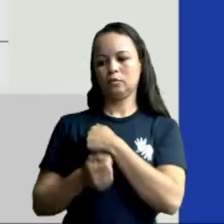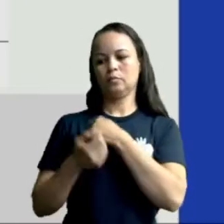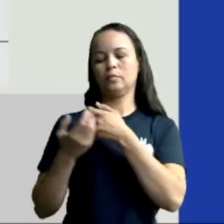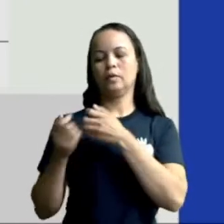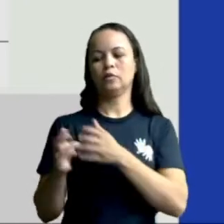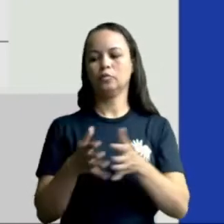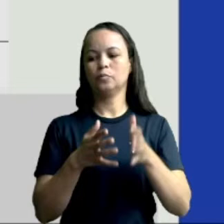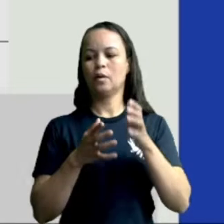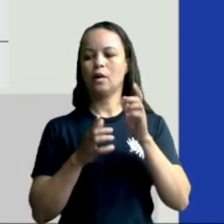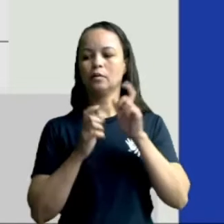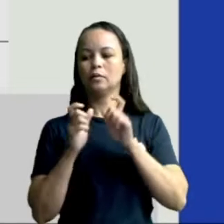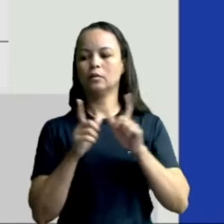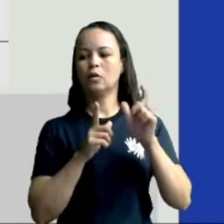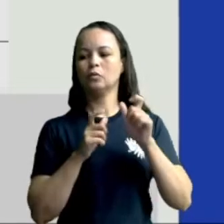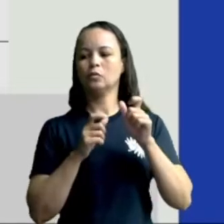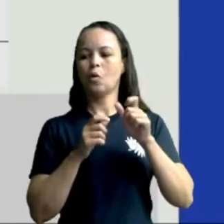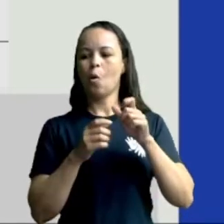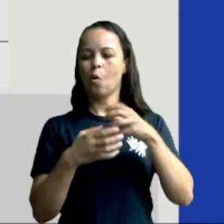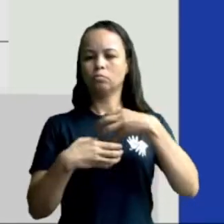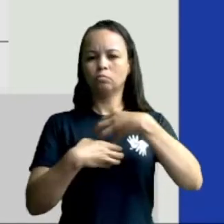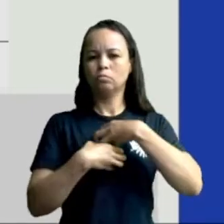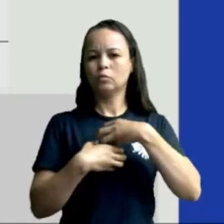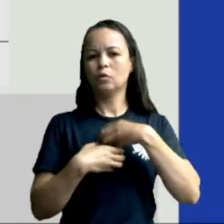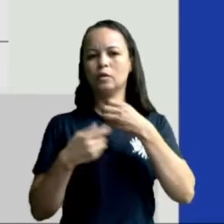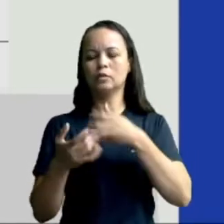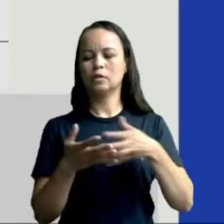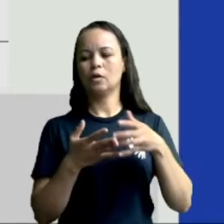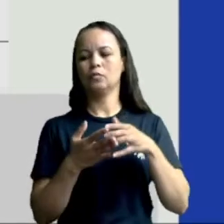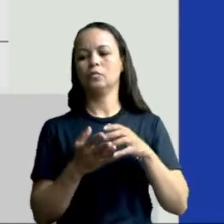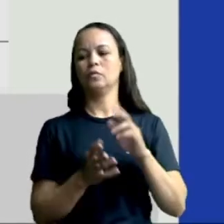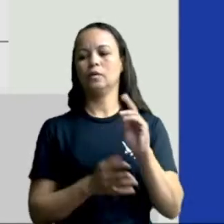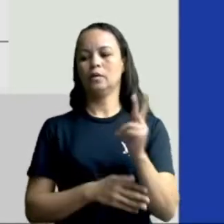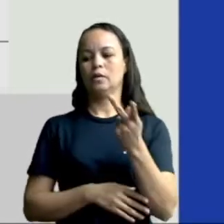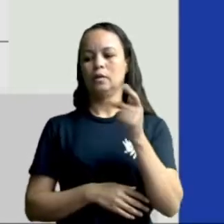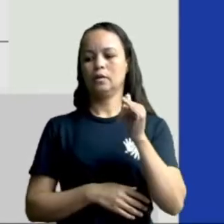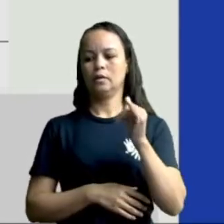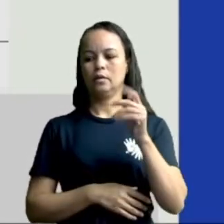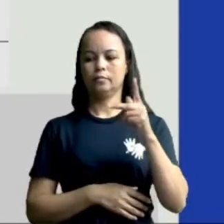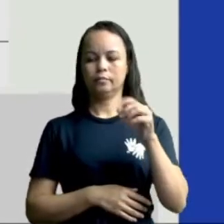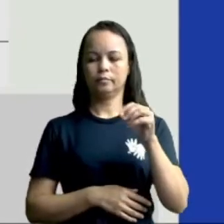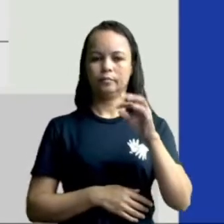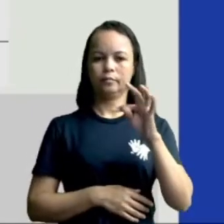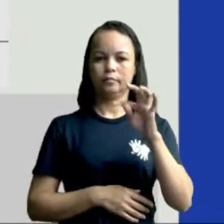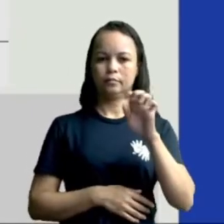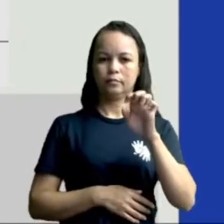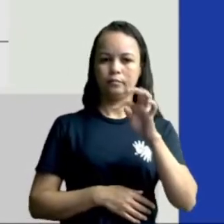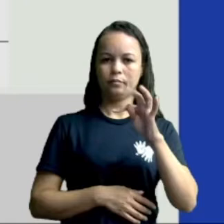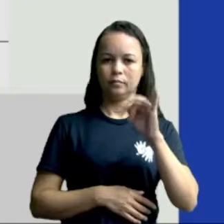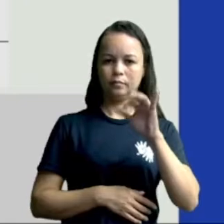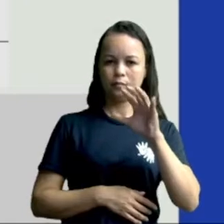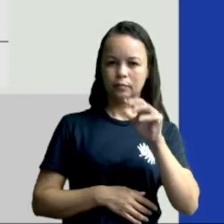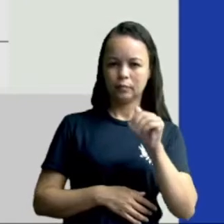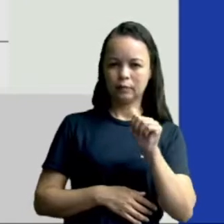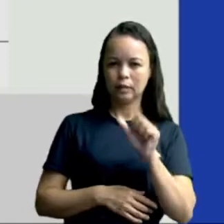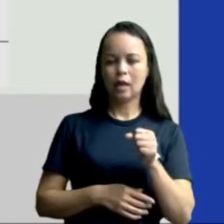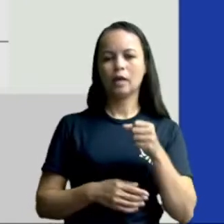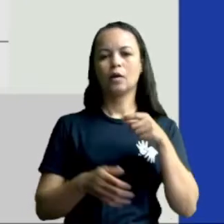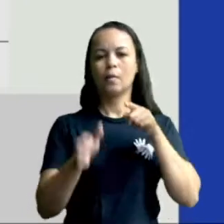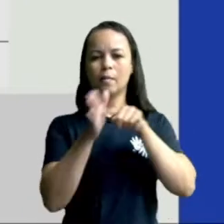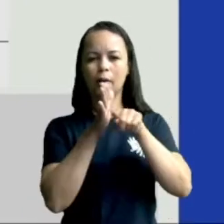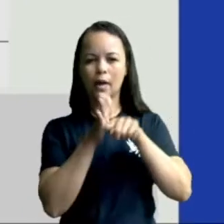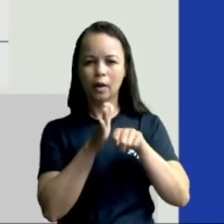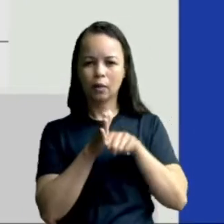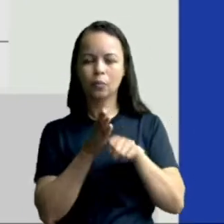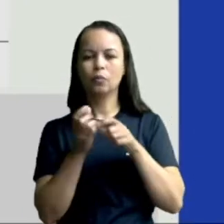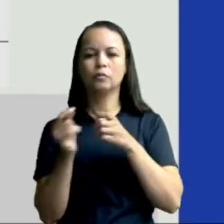expresar acciones o situaciones hipotéticas, assim como perguntas em tono de